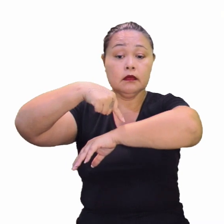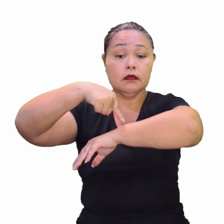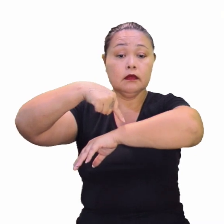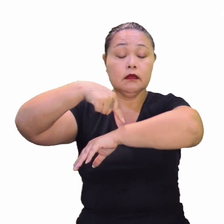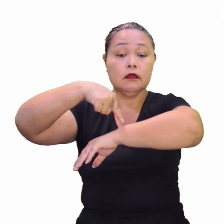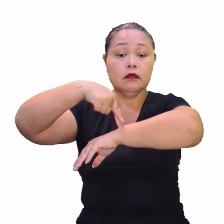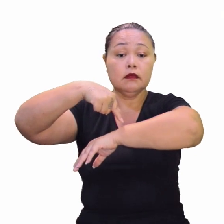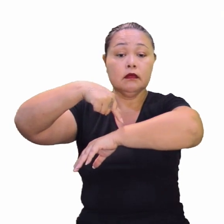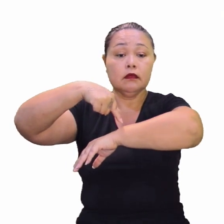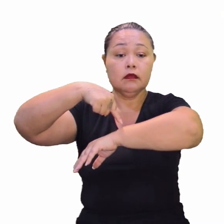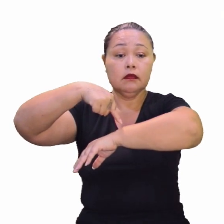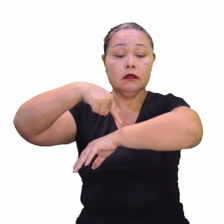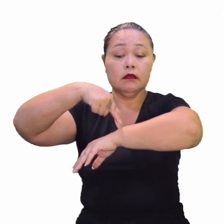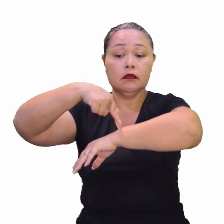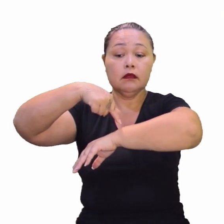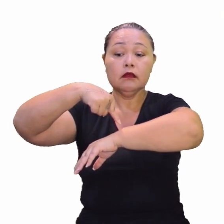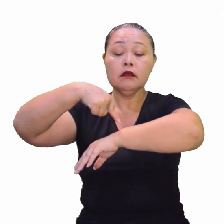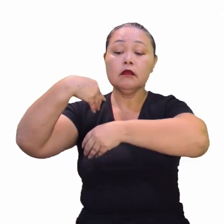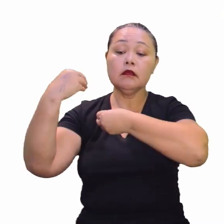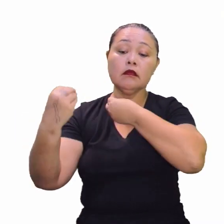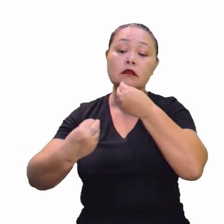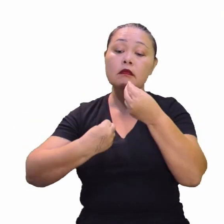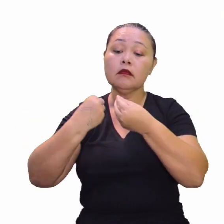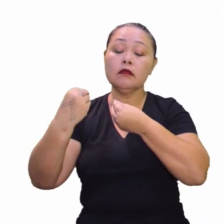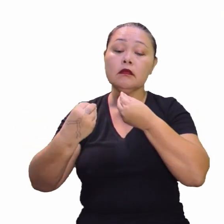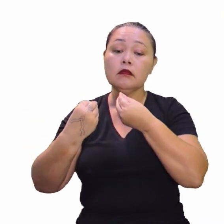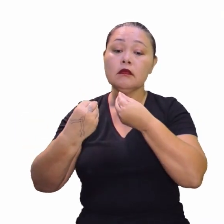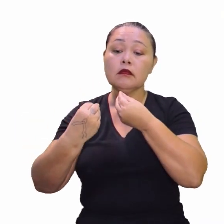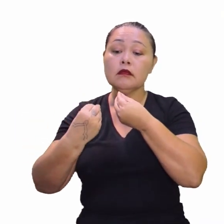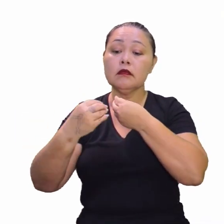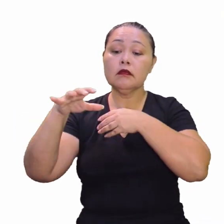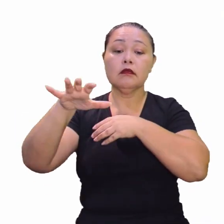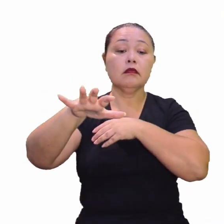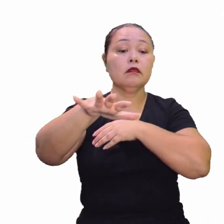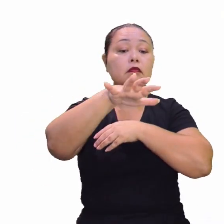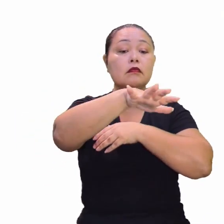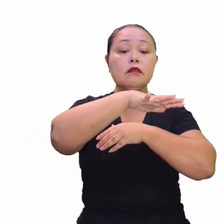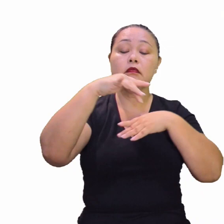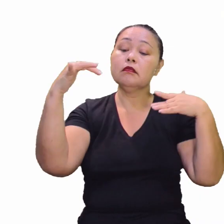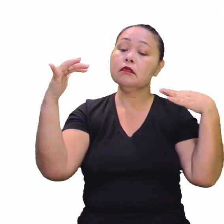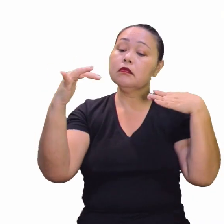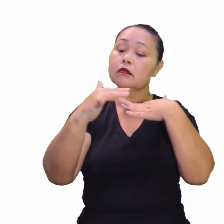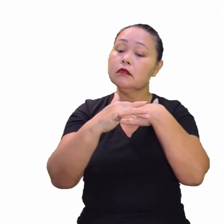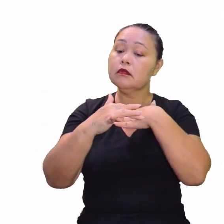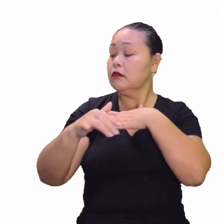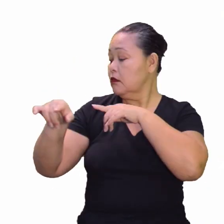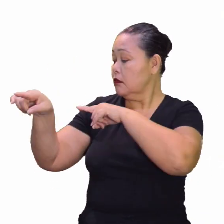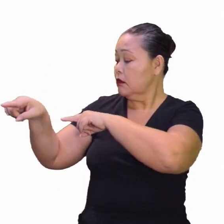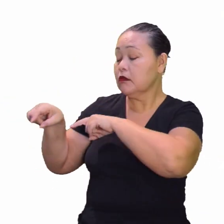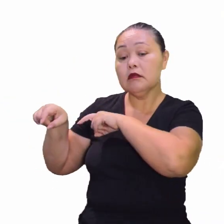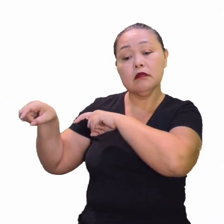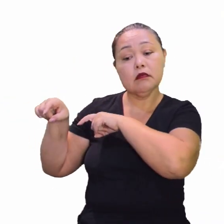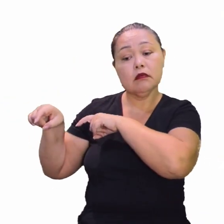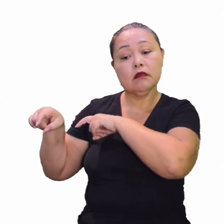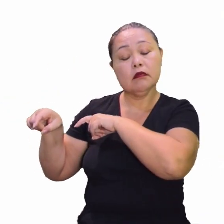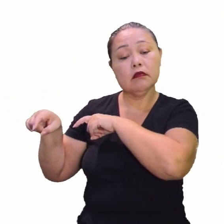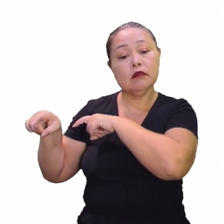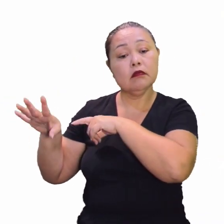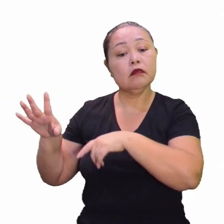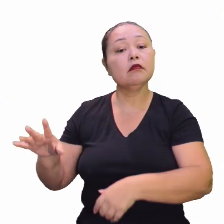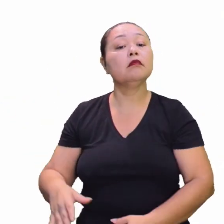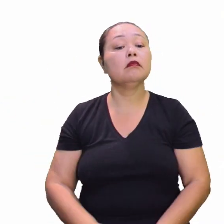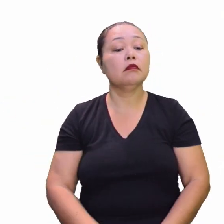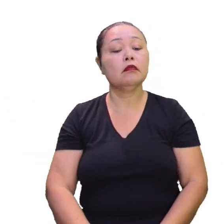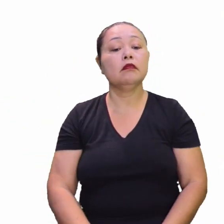determinar, inclusive, como ficará os espaços urbano e rural.